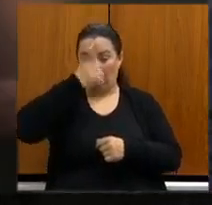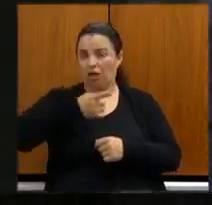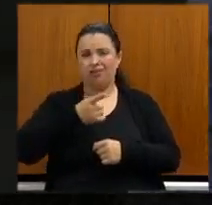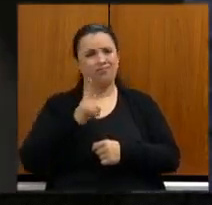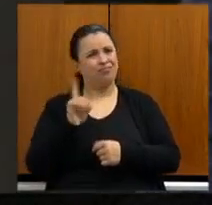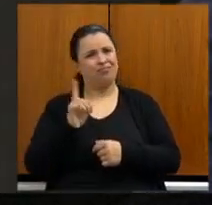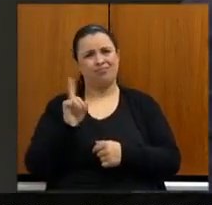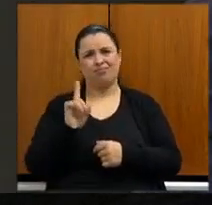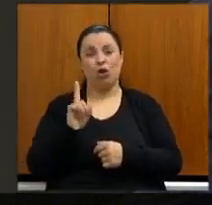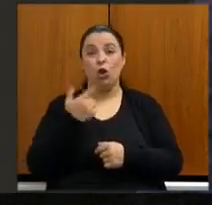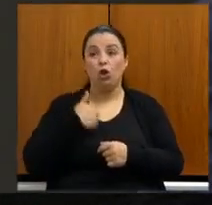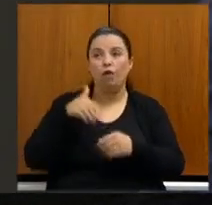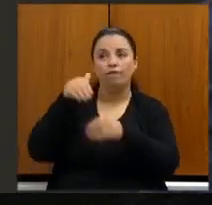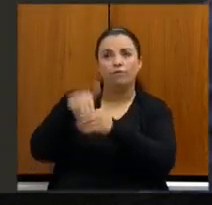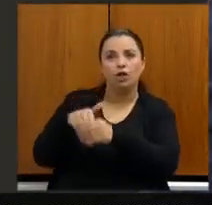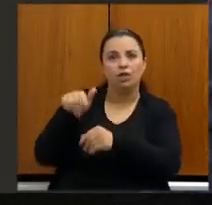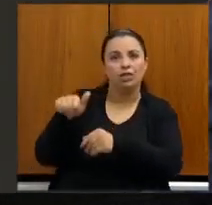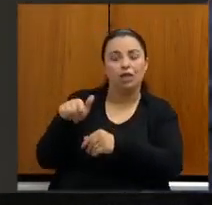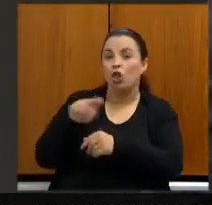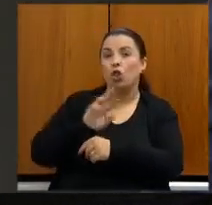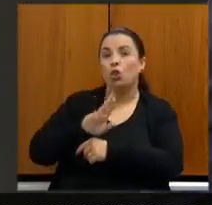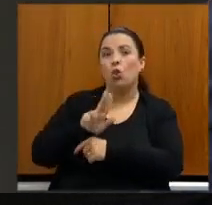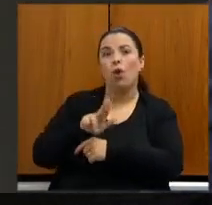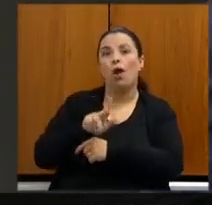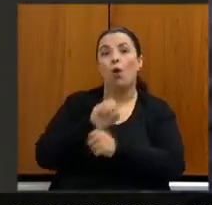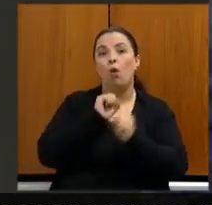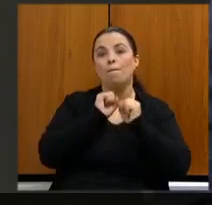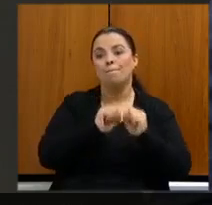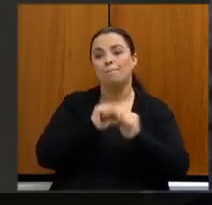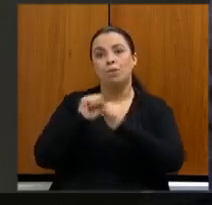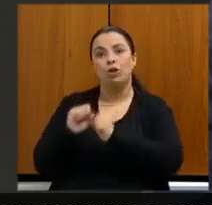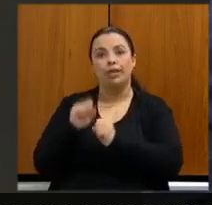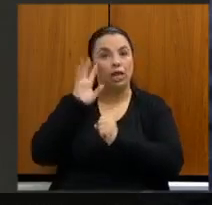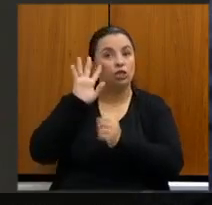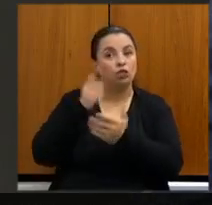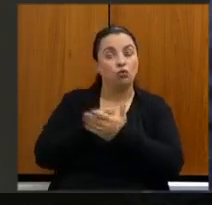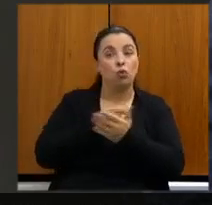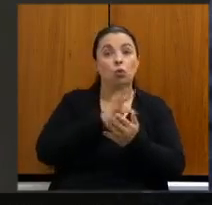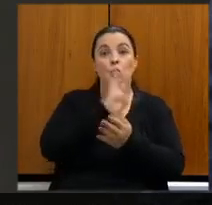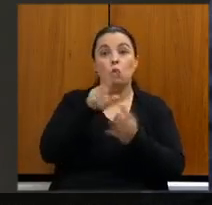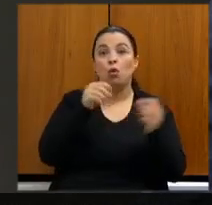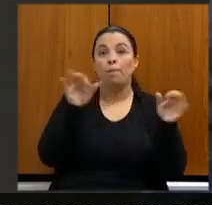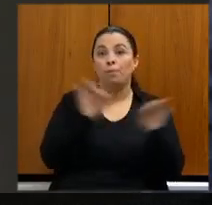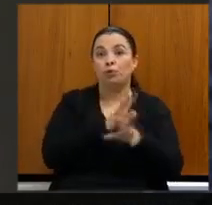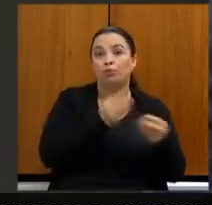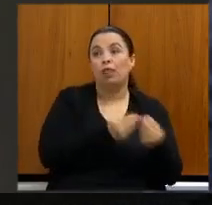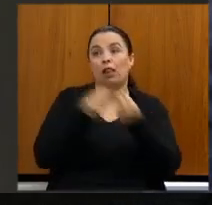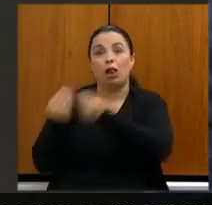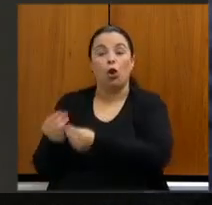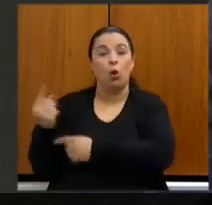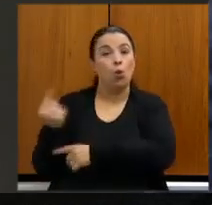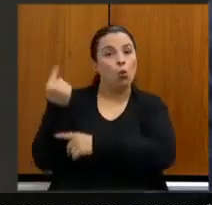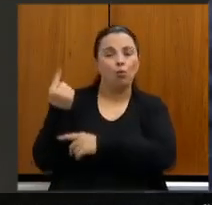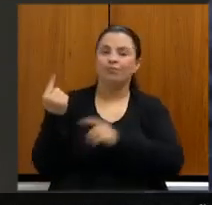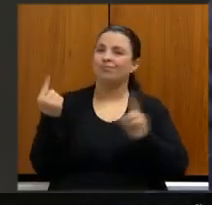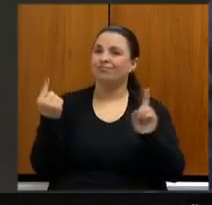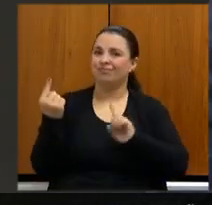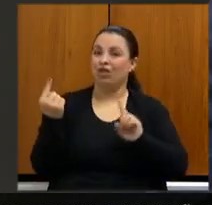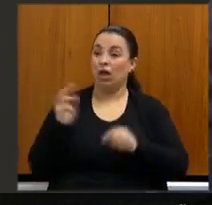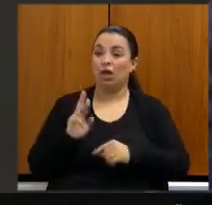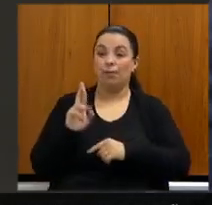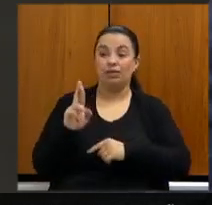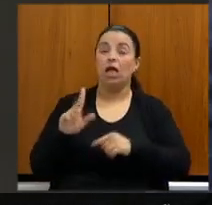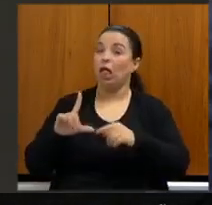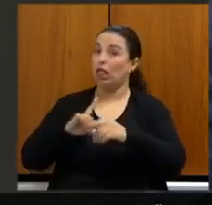a gente vota a gente não transfere o poder de decisão da a representatividade Sem Limites e portanto